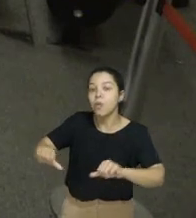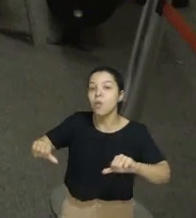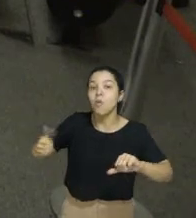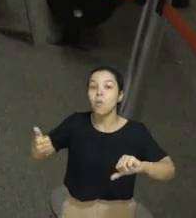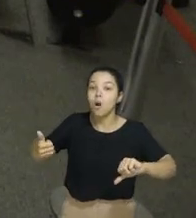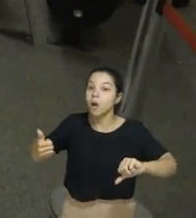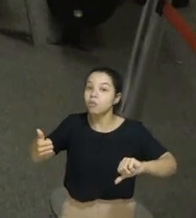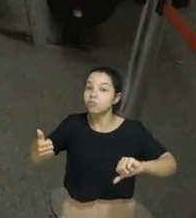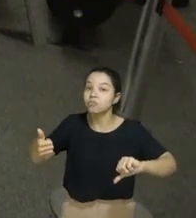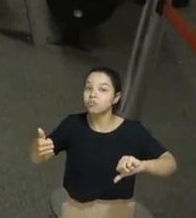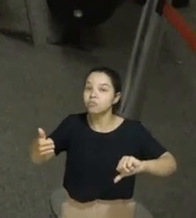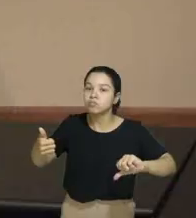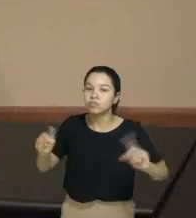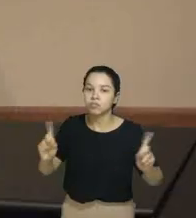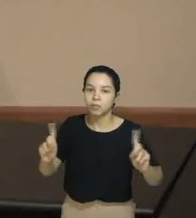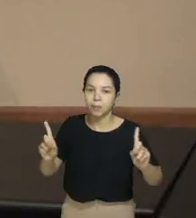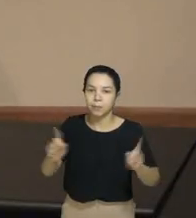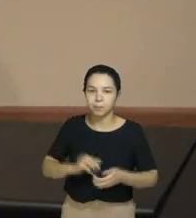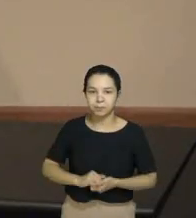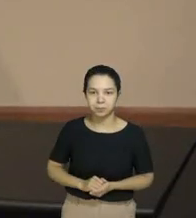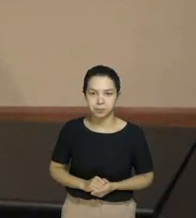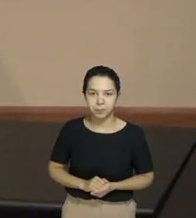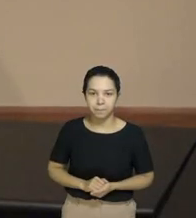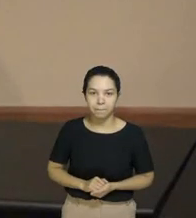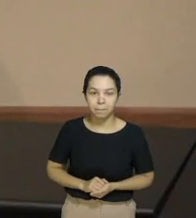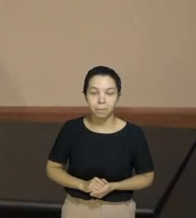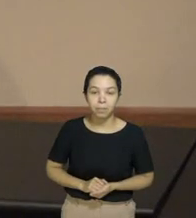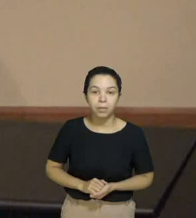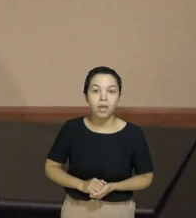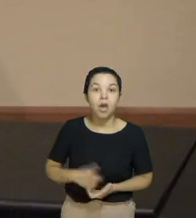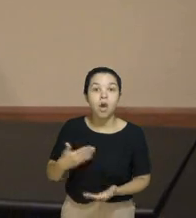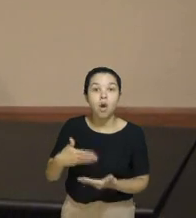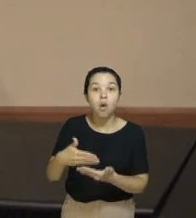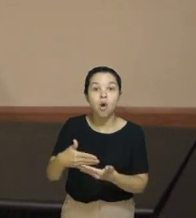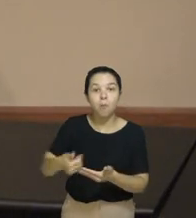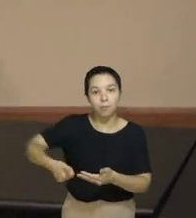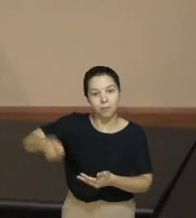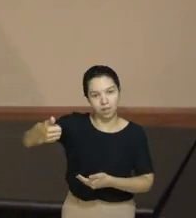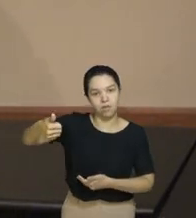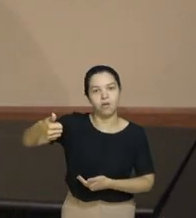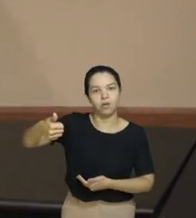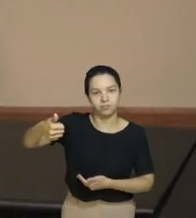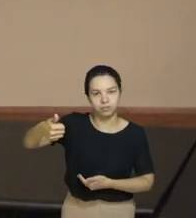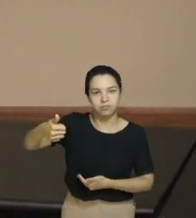Dúvida? Como é que fica o prognóstico? Melhor.